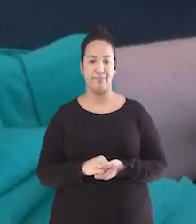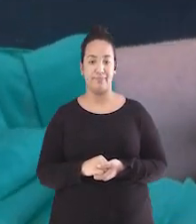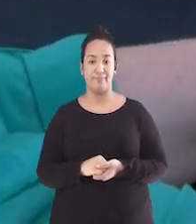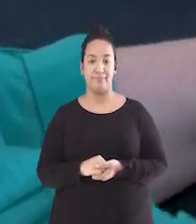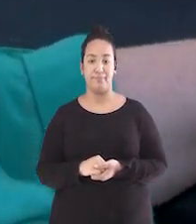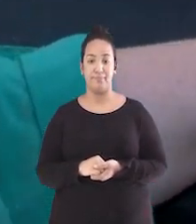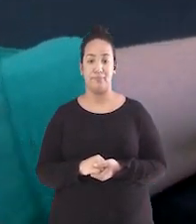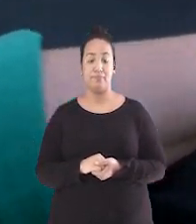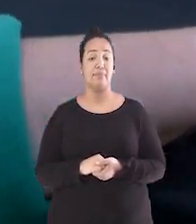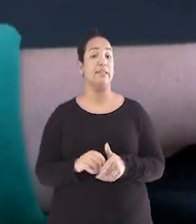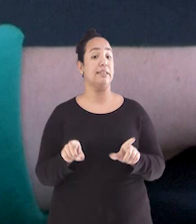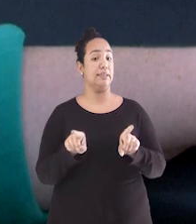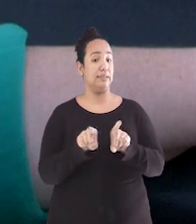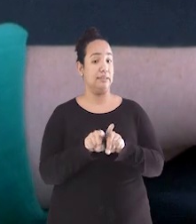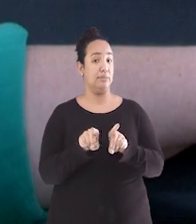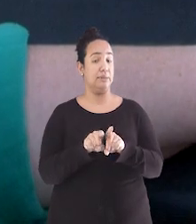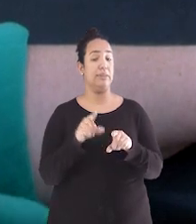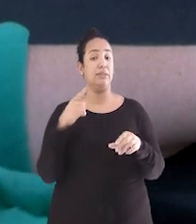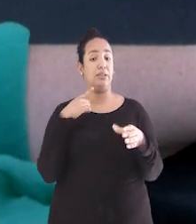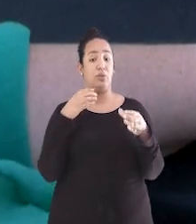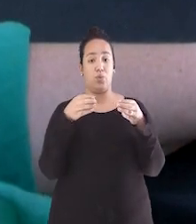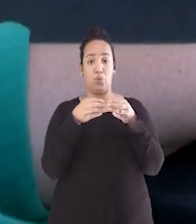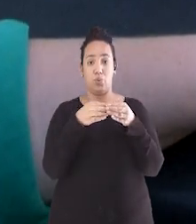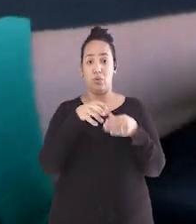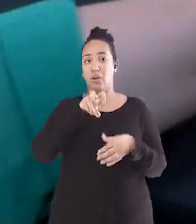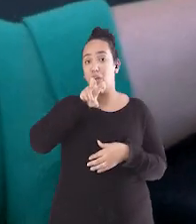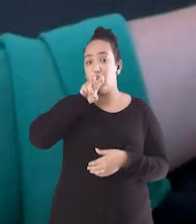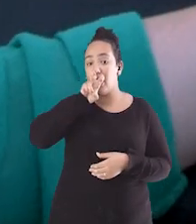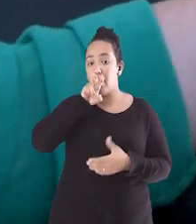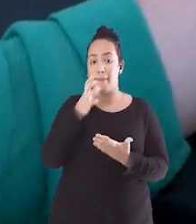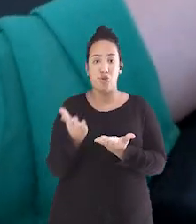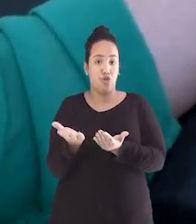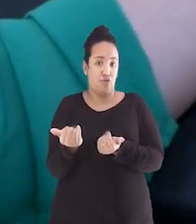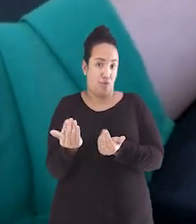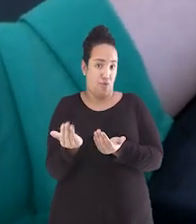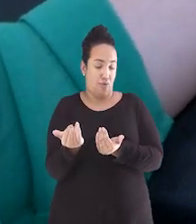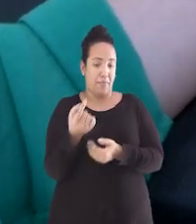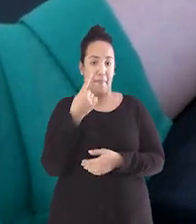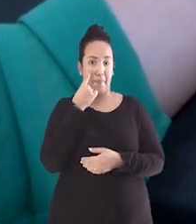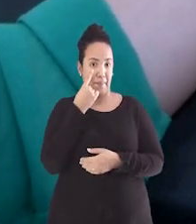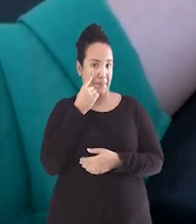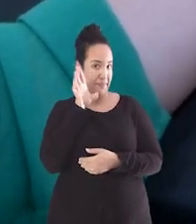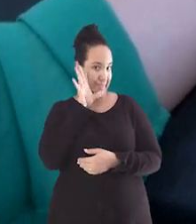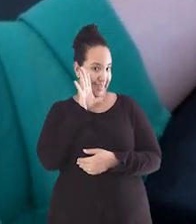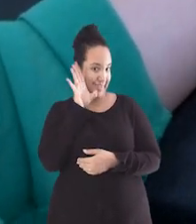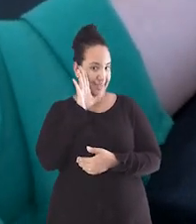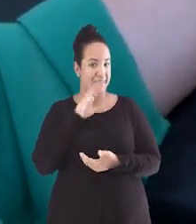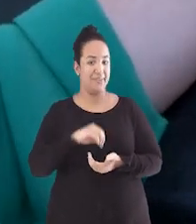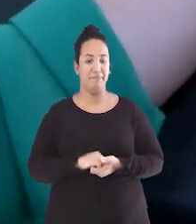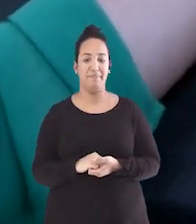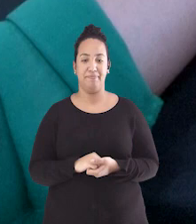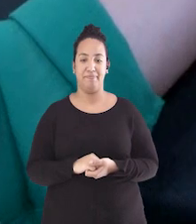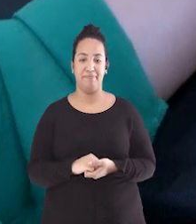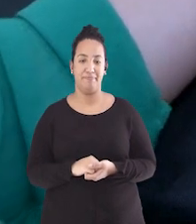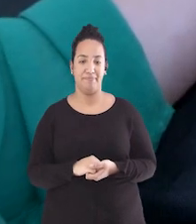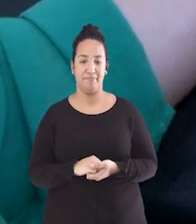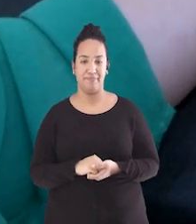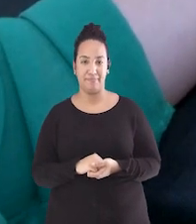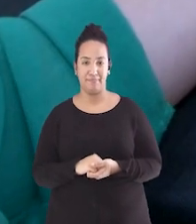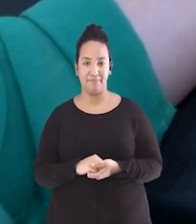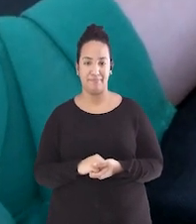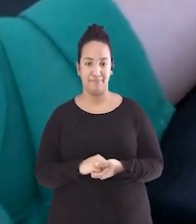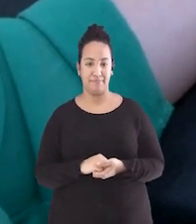Já existe a versão da Turma da Mônica jovem. Olha que legal!